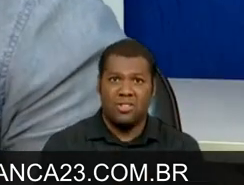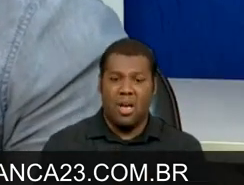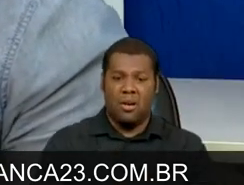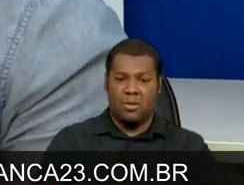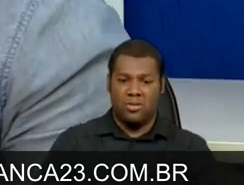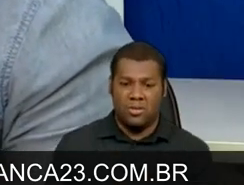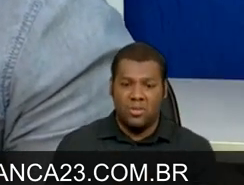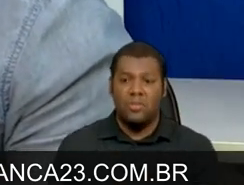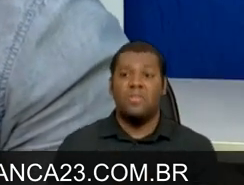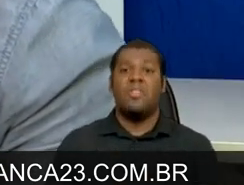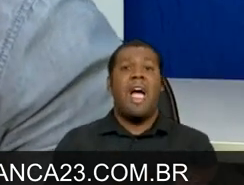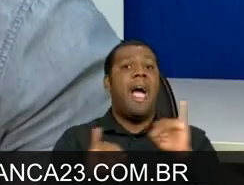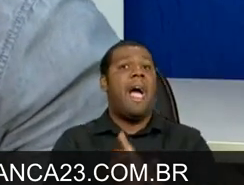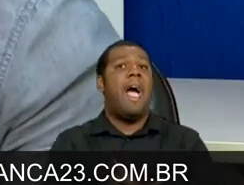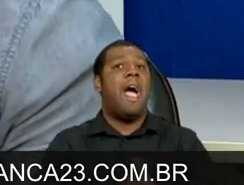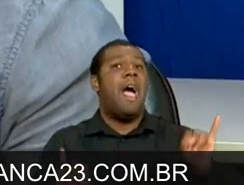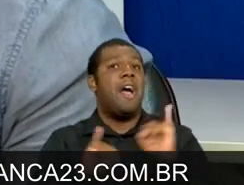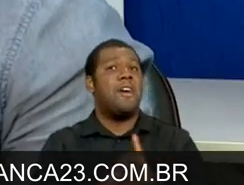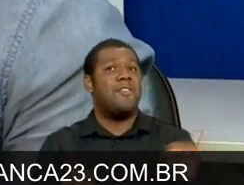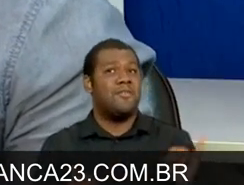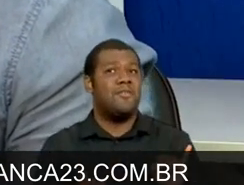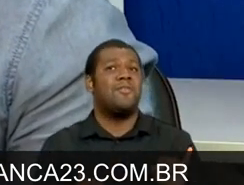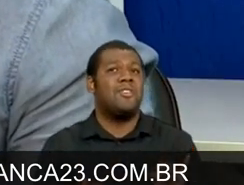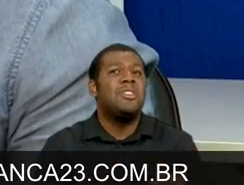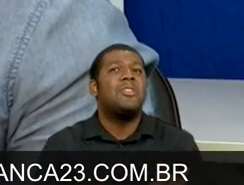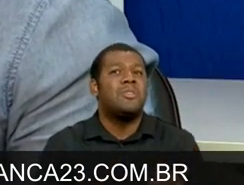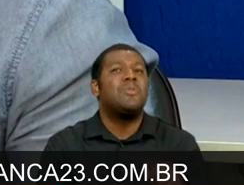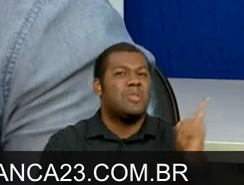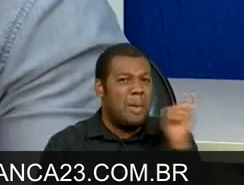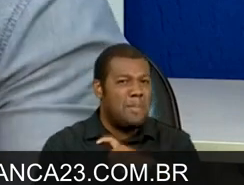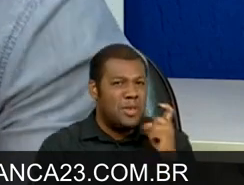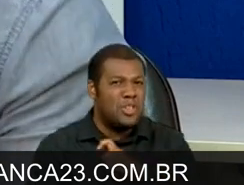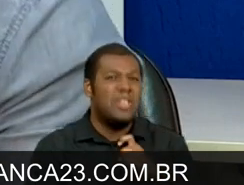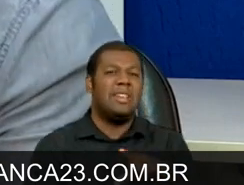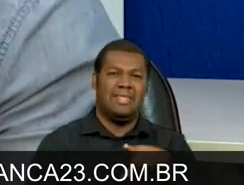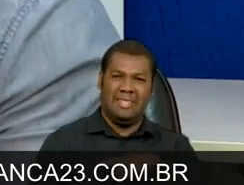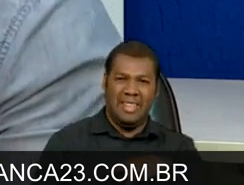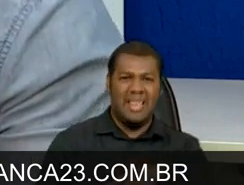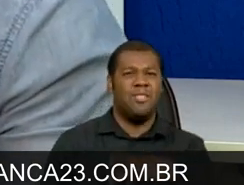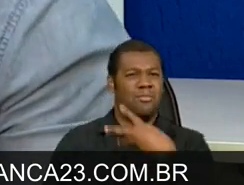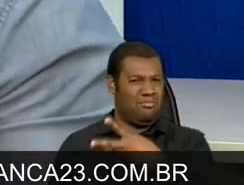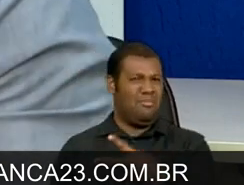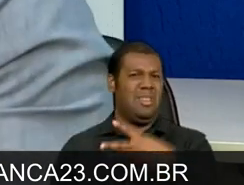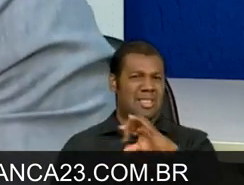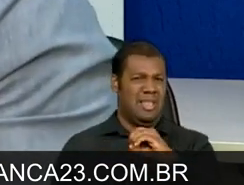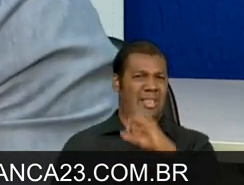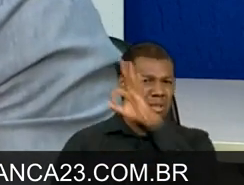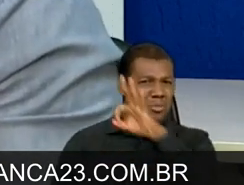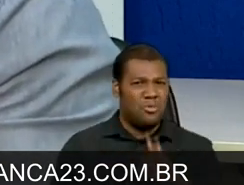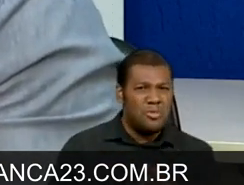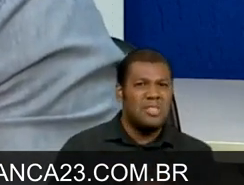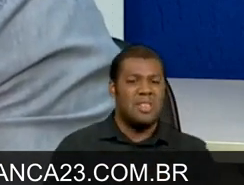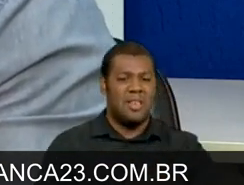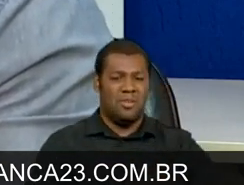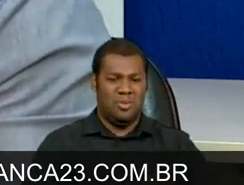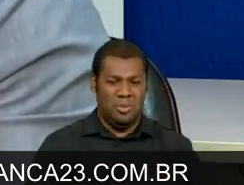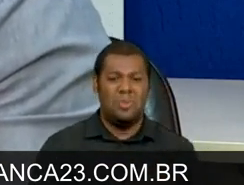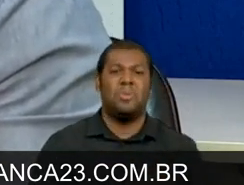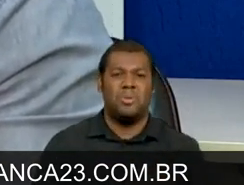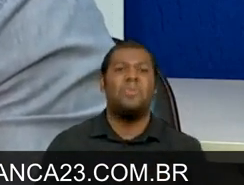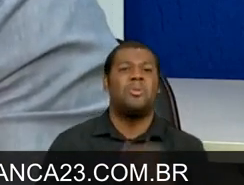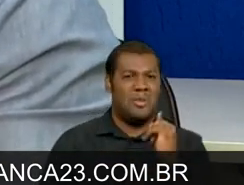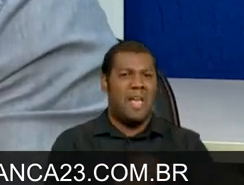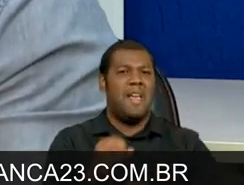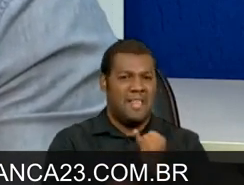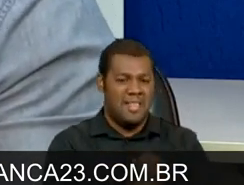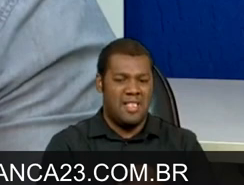anúncios publicitários criminosos chegam a representar 30% do total veiculado na